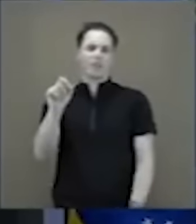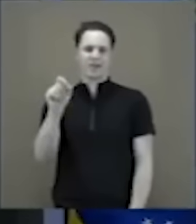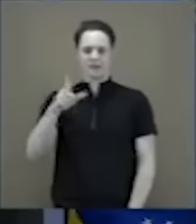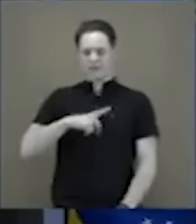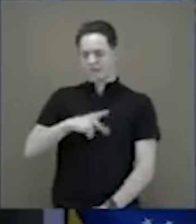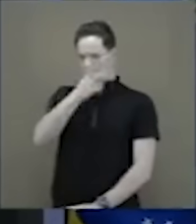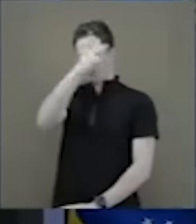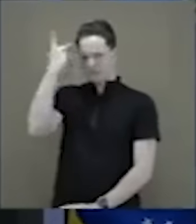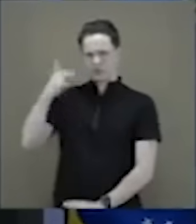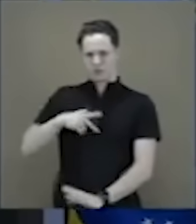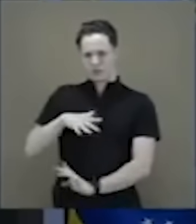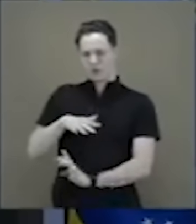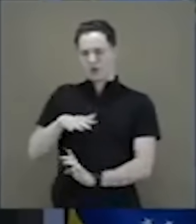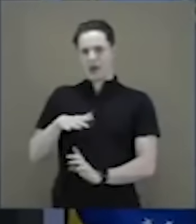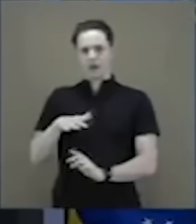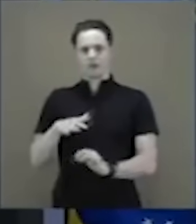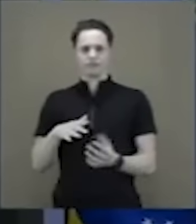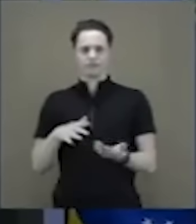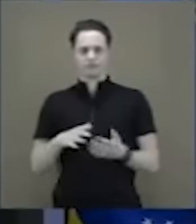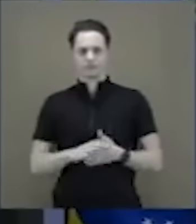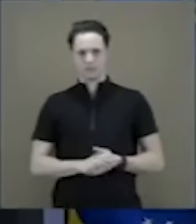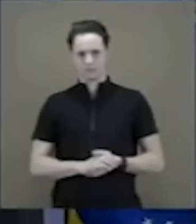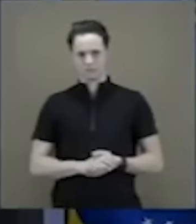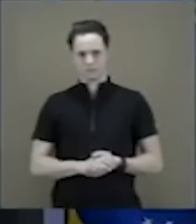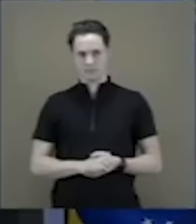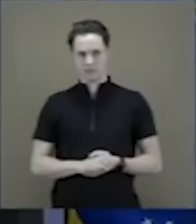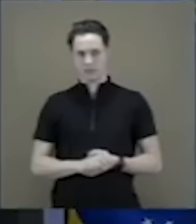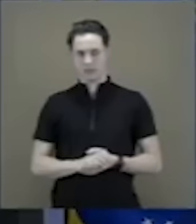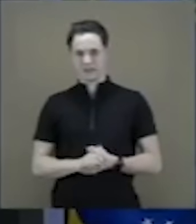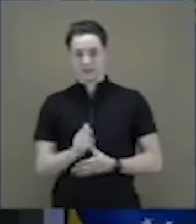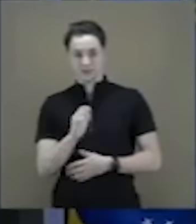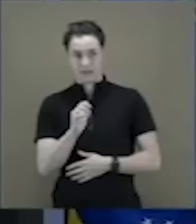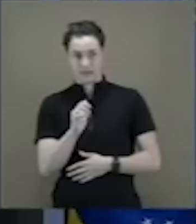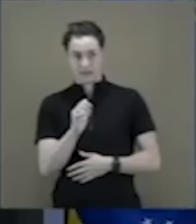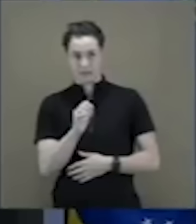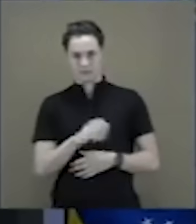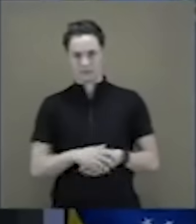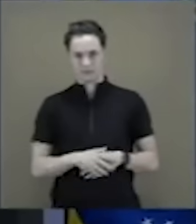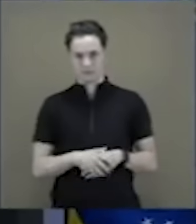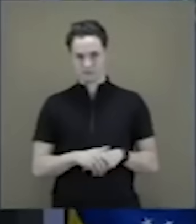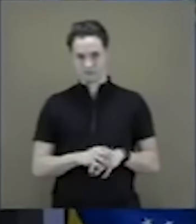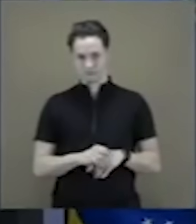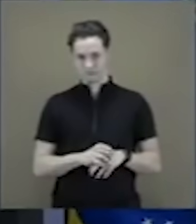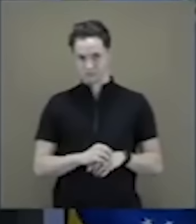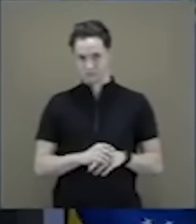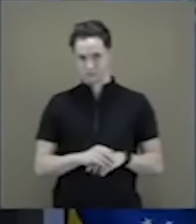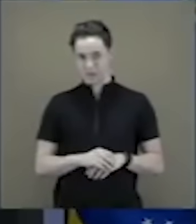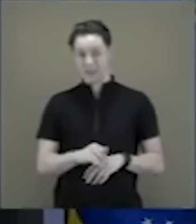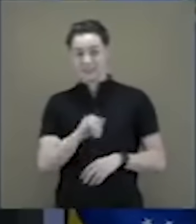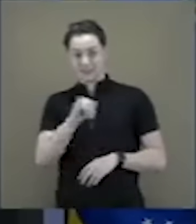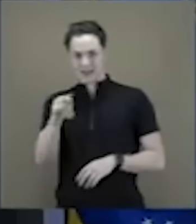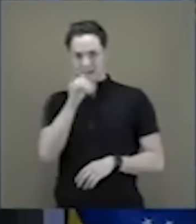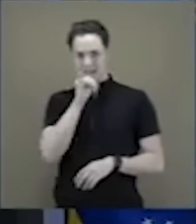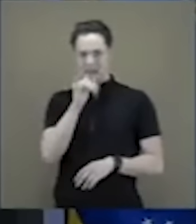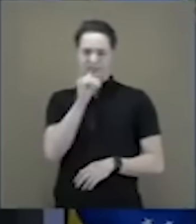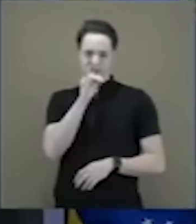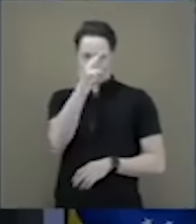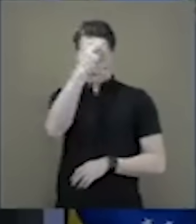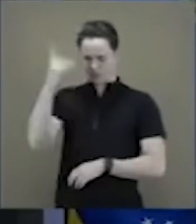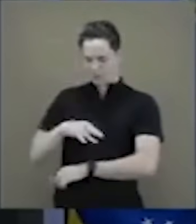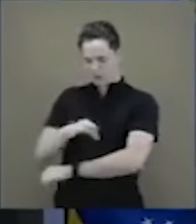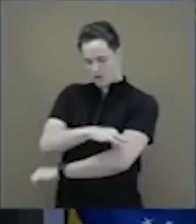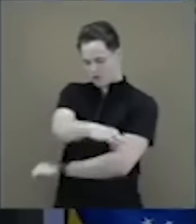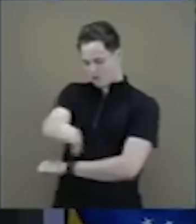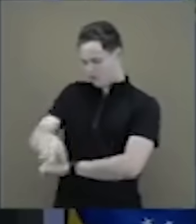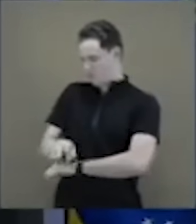supressão da vegetação foi além daquilo que previa a lei, e já passou por um proprietário,